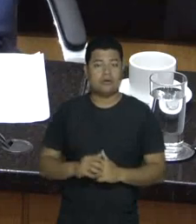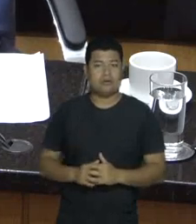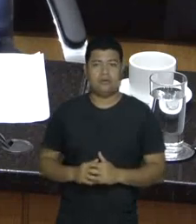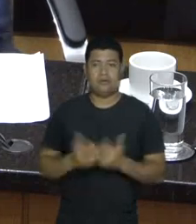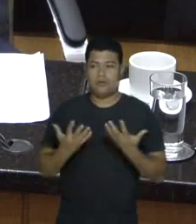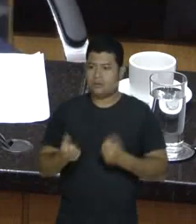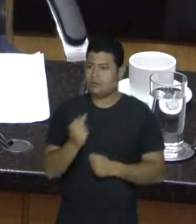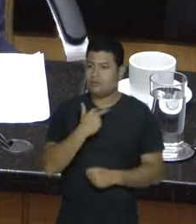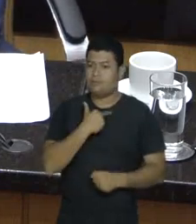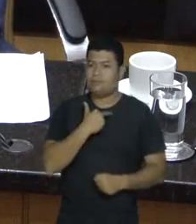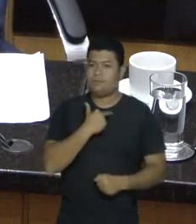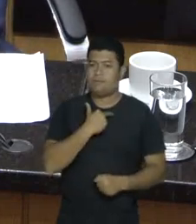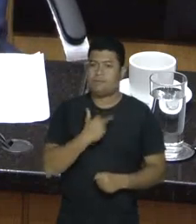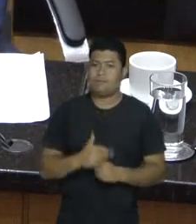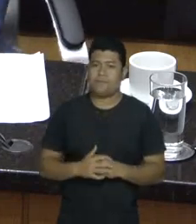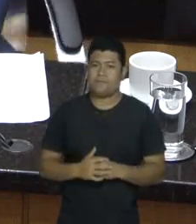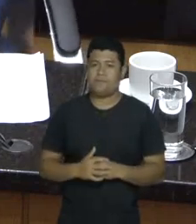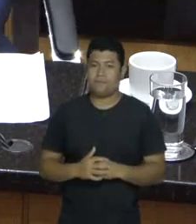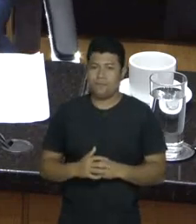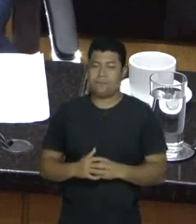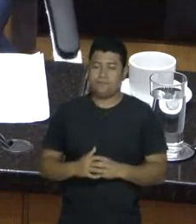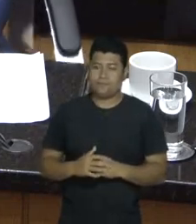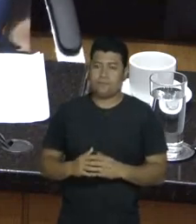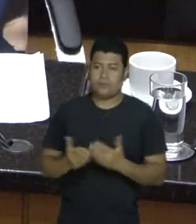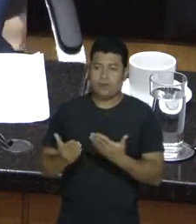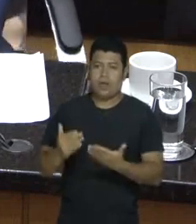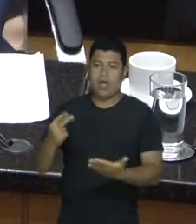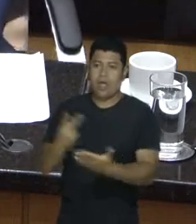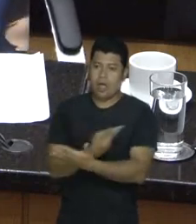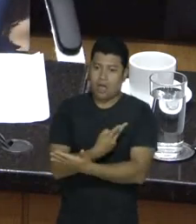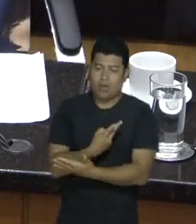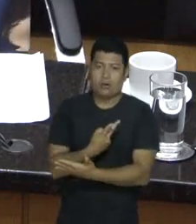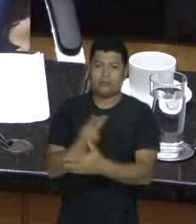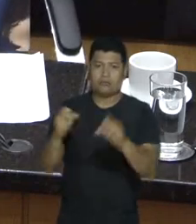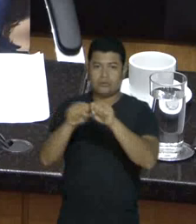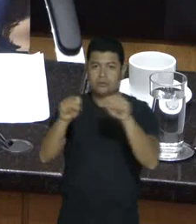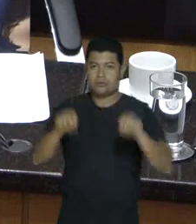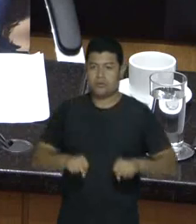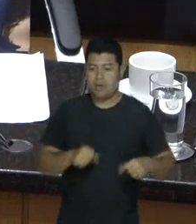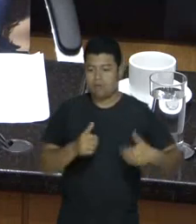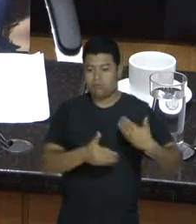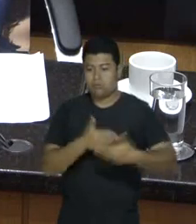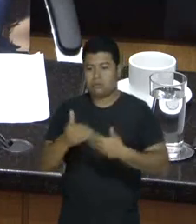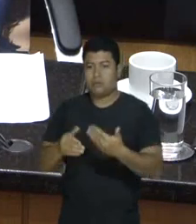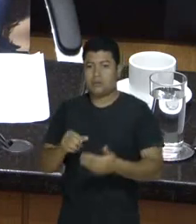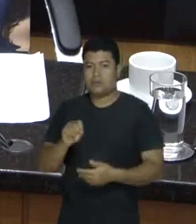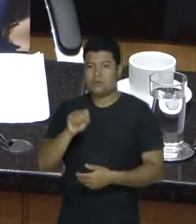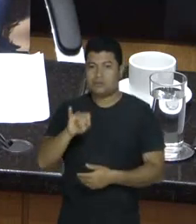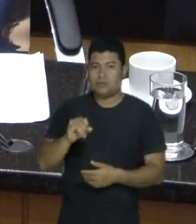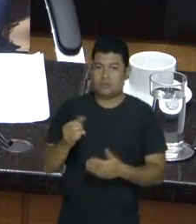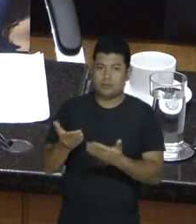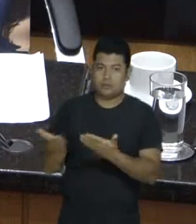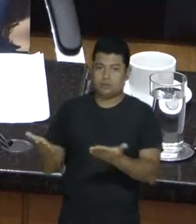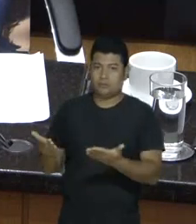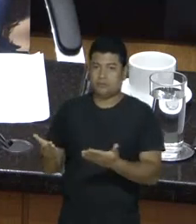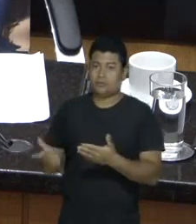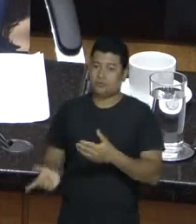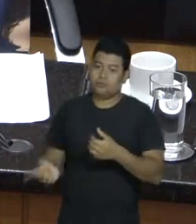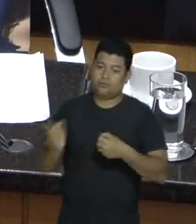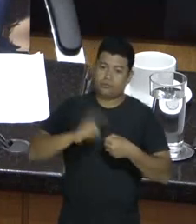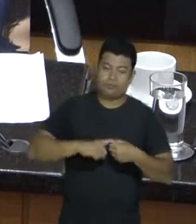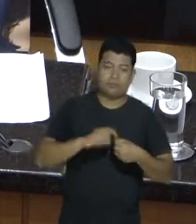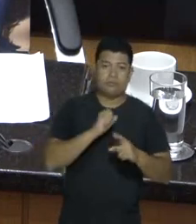Existe falha, então, no sistema, que ele tem que ser, sim, reabilitado, de todas as formas, ser devolvido para a sociedade,